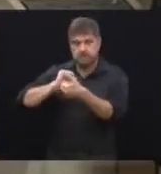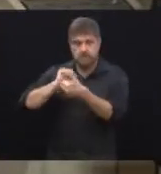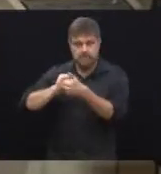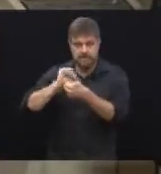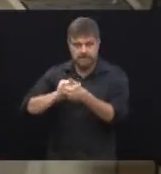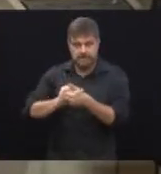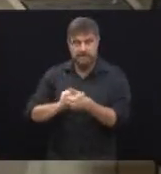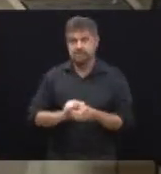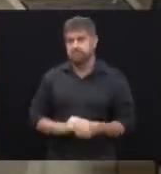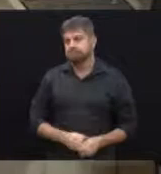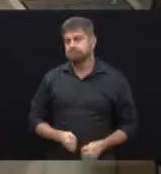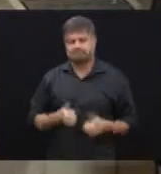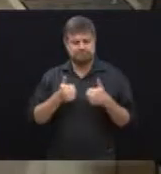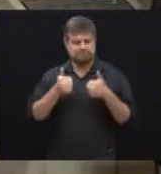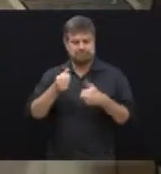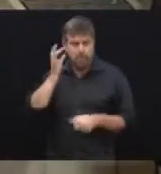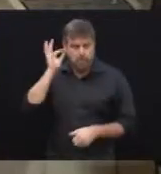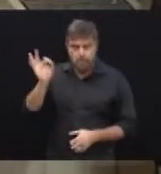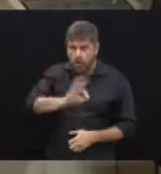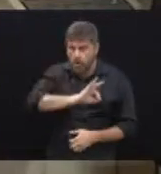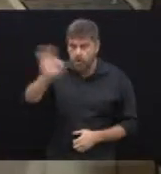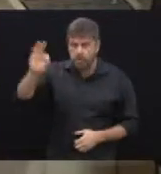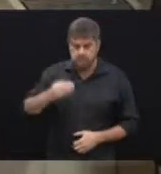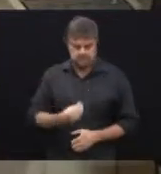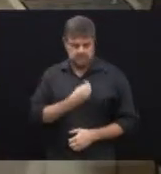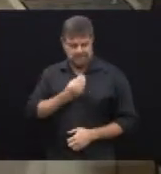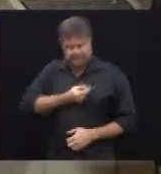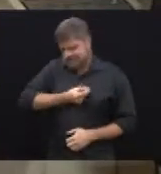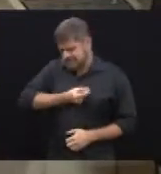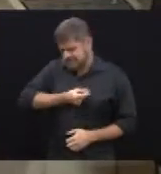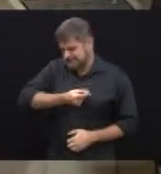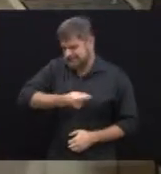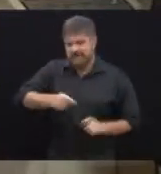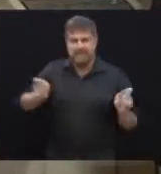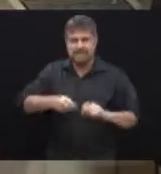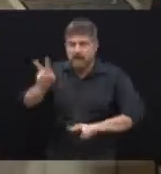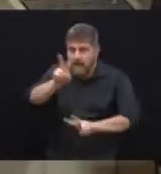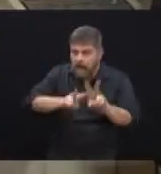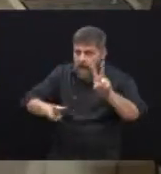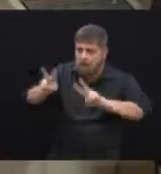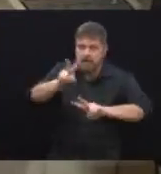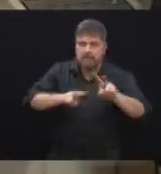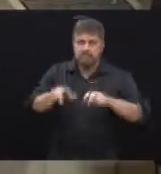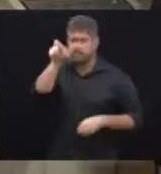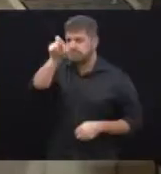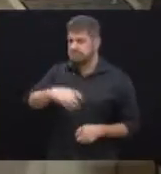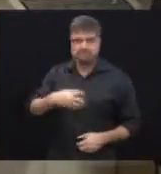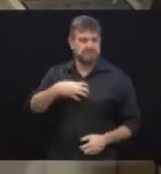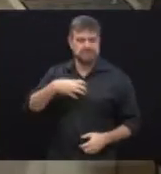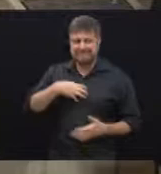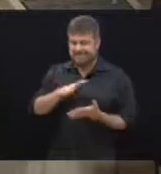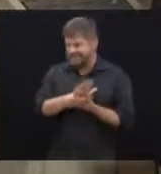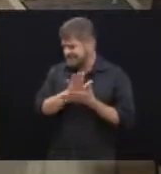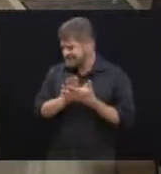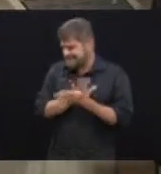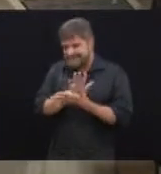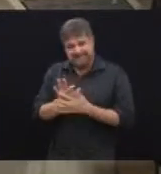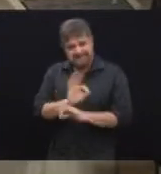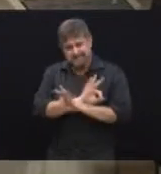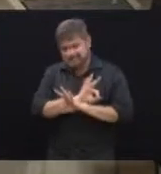implantes hoje é excelente, então tem uma vida longa de transparência e o paciente não percebe nem